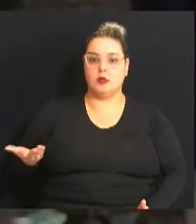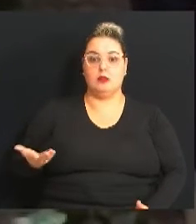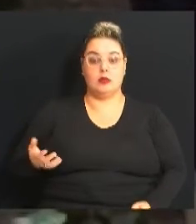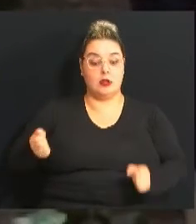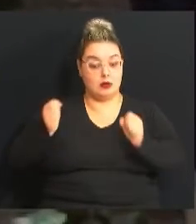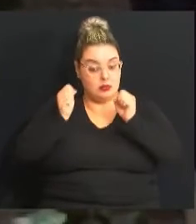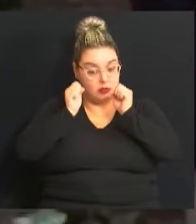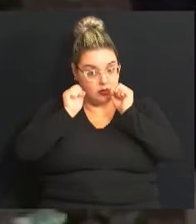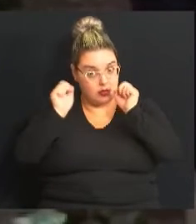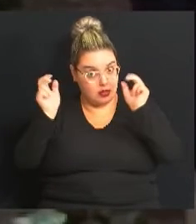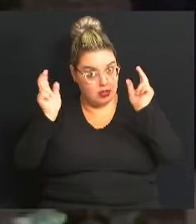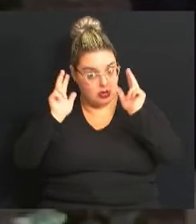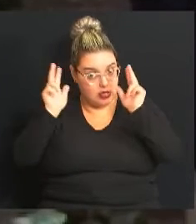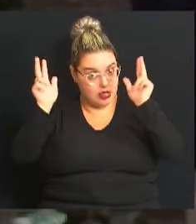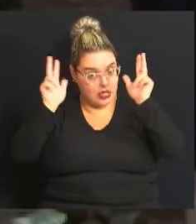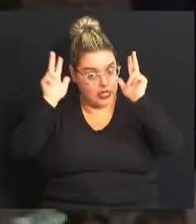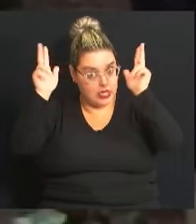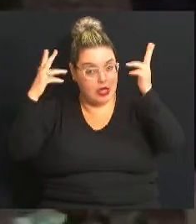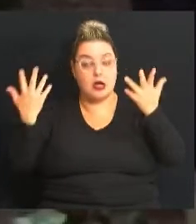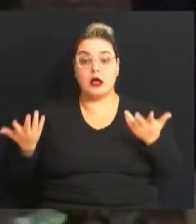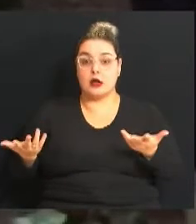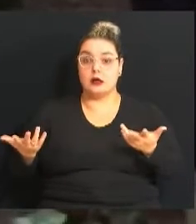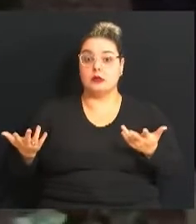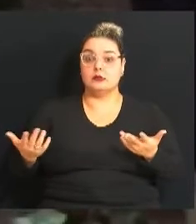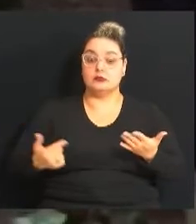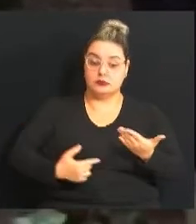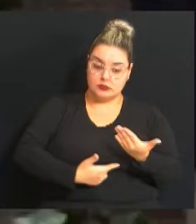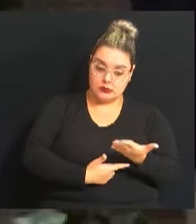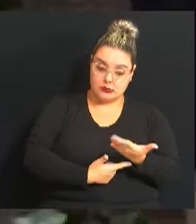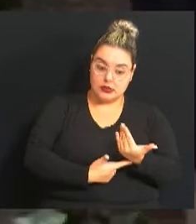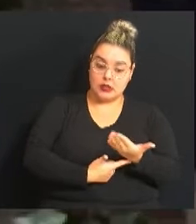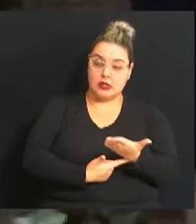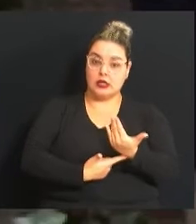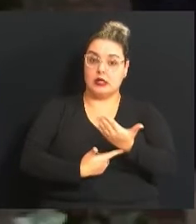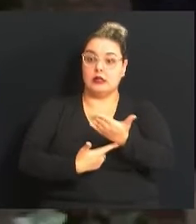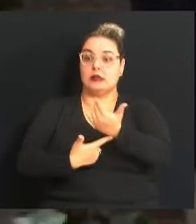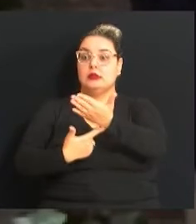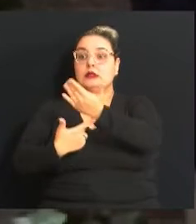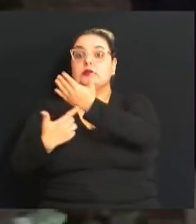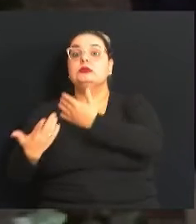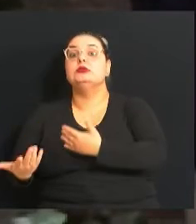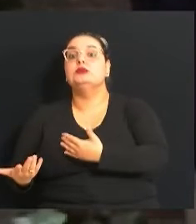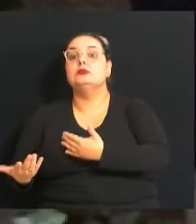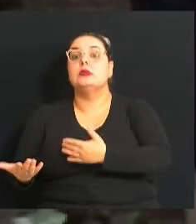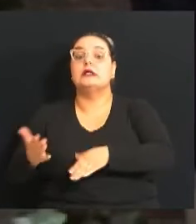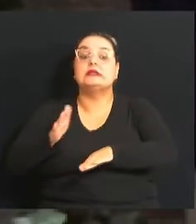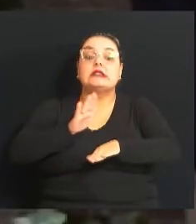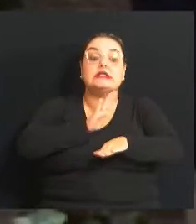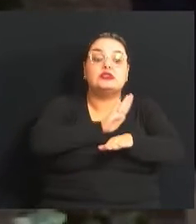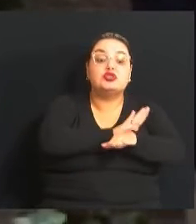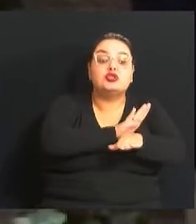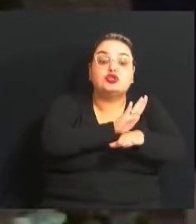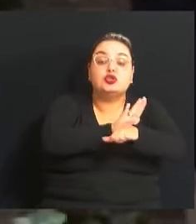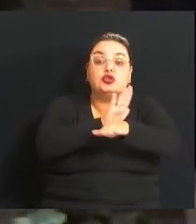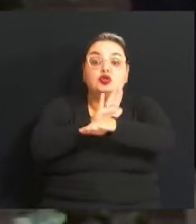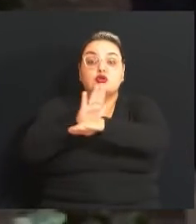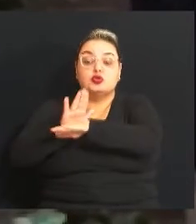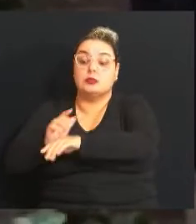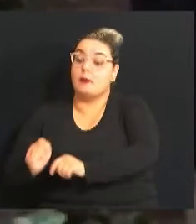atentos para que a tecnologia venha para o auxílio, para o benefício.